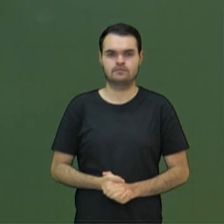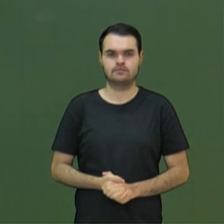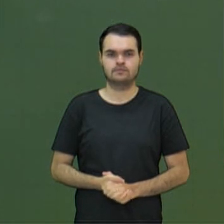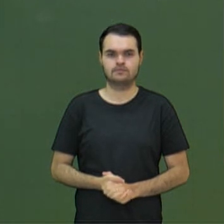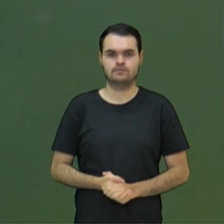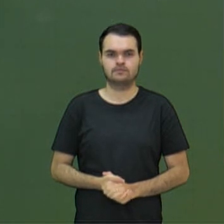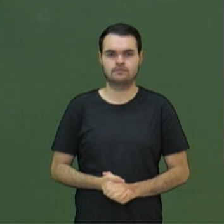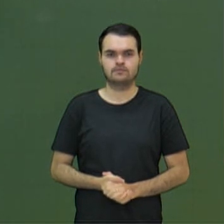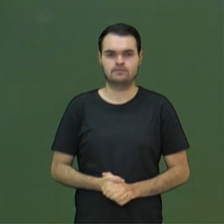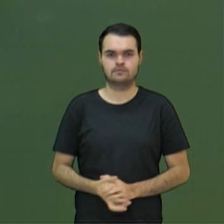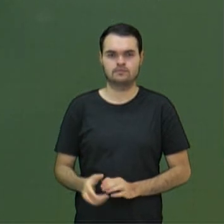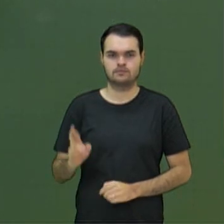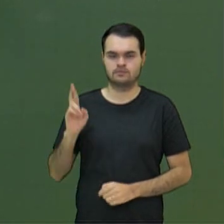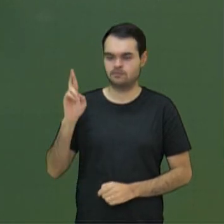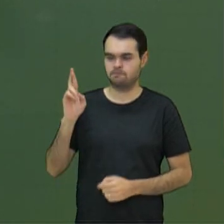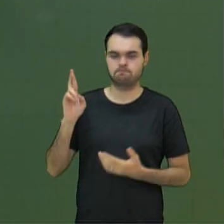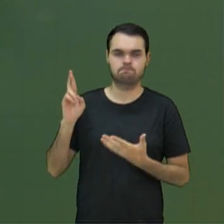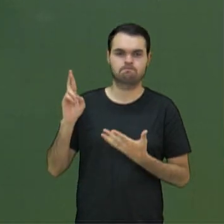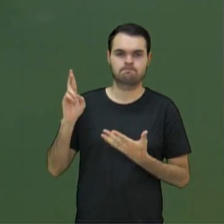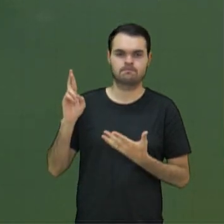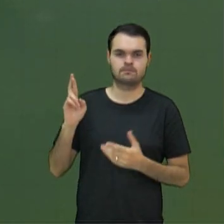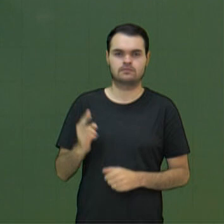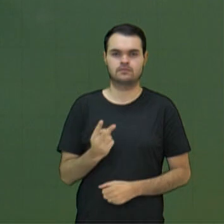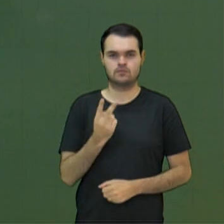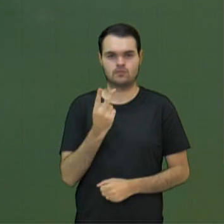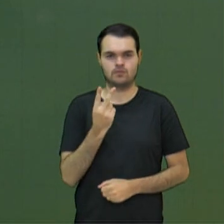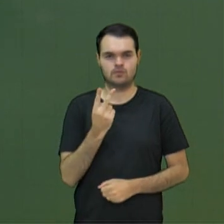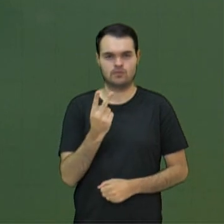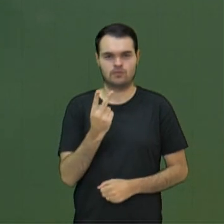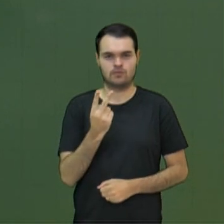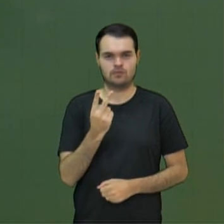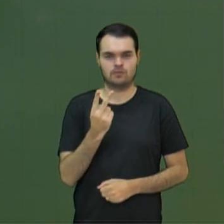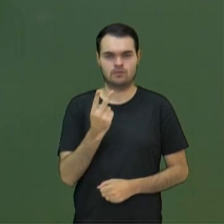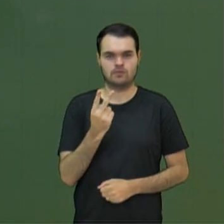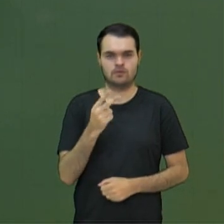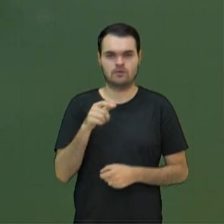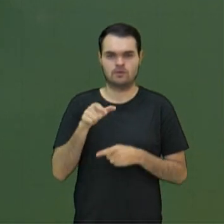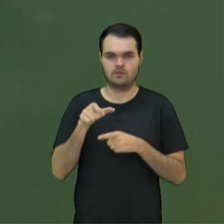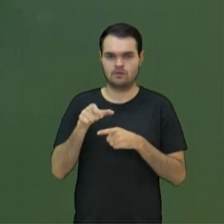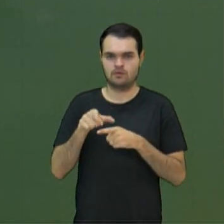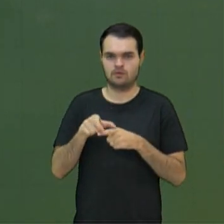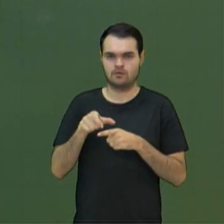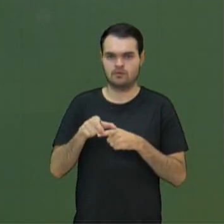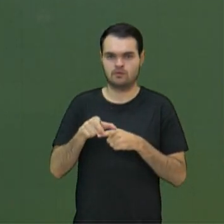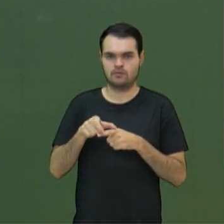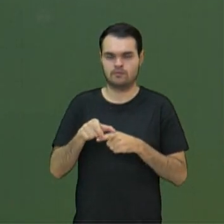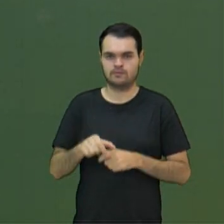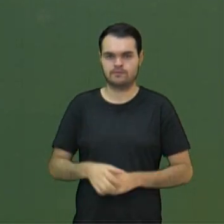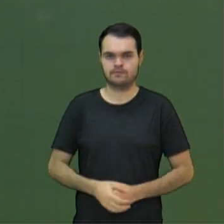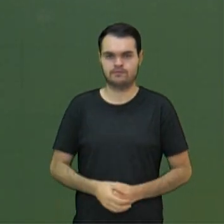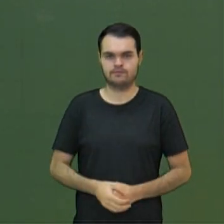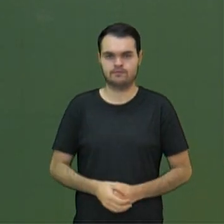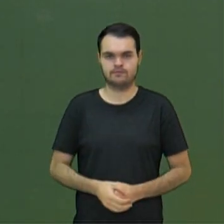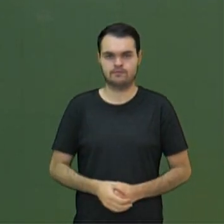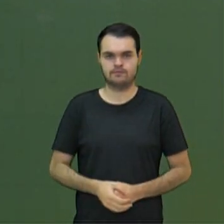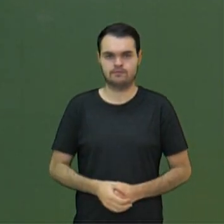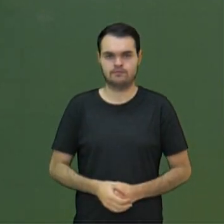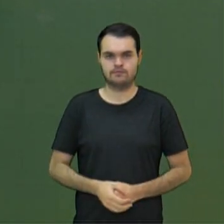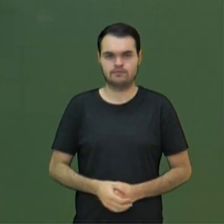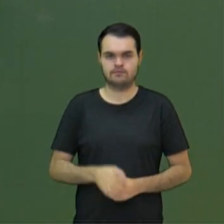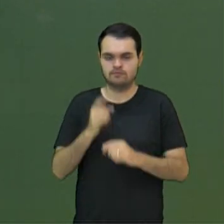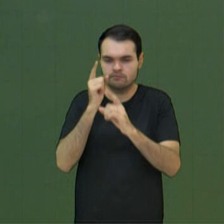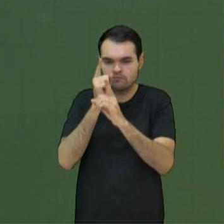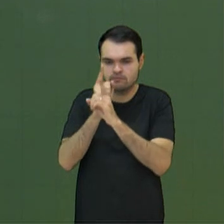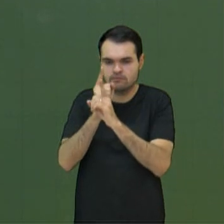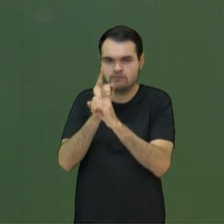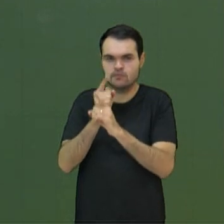Que o R vai ser 2 ohms, certo? Então, achei aqui que o R é